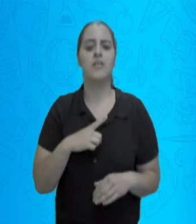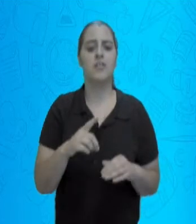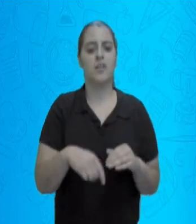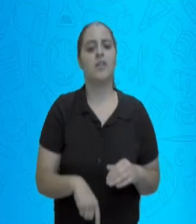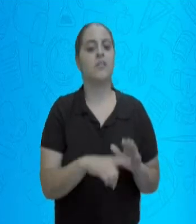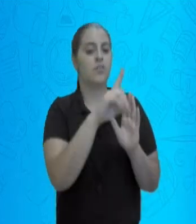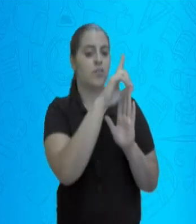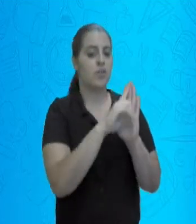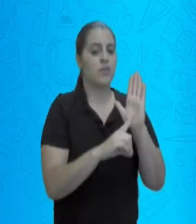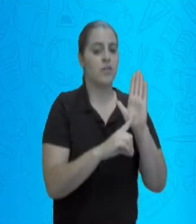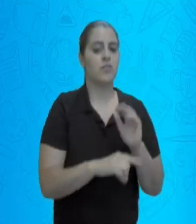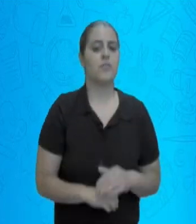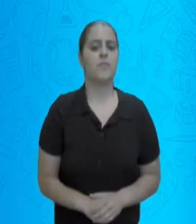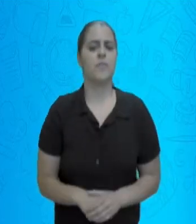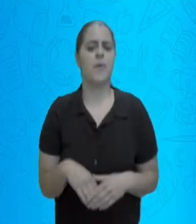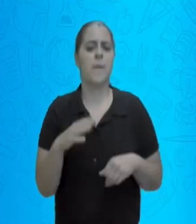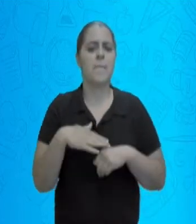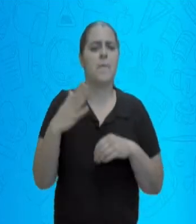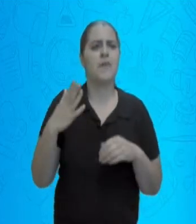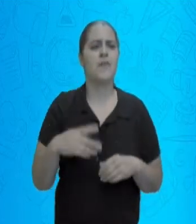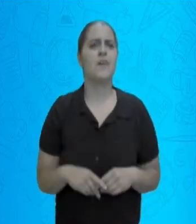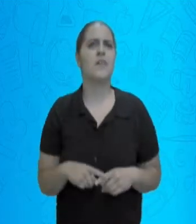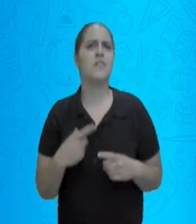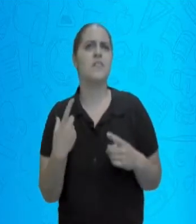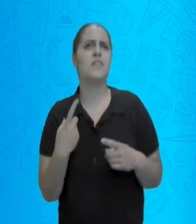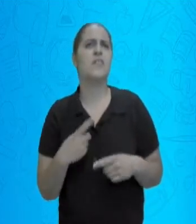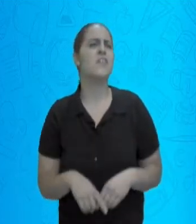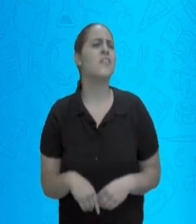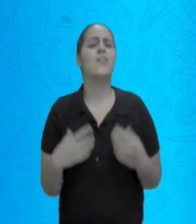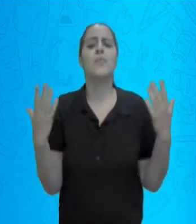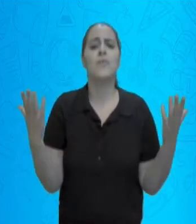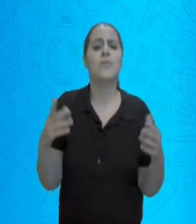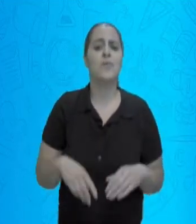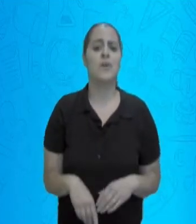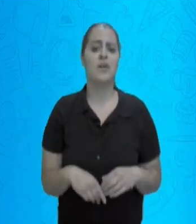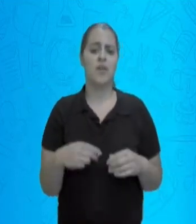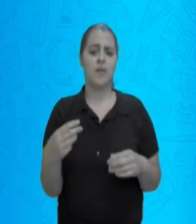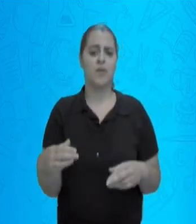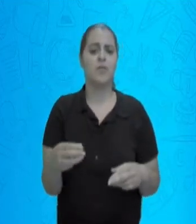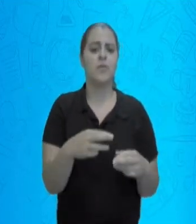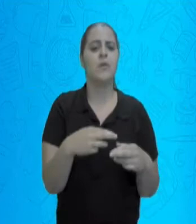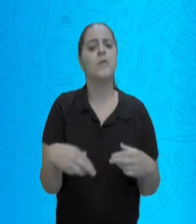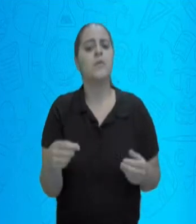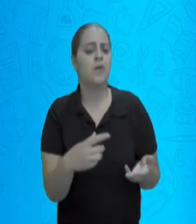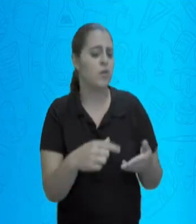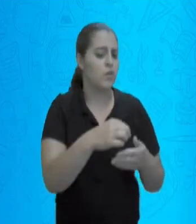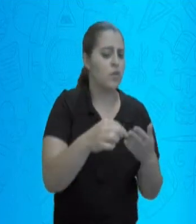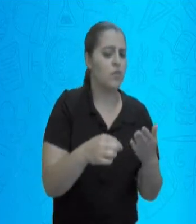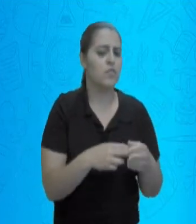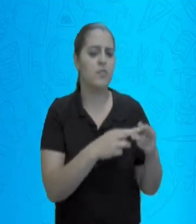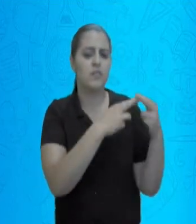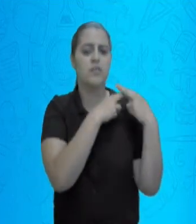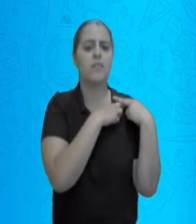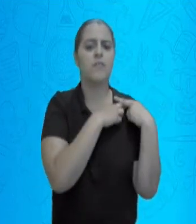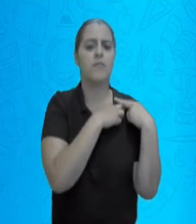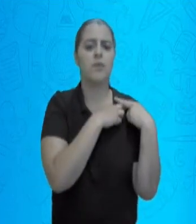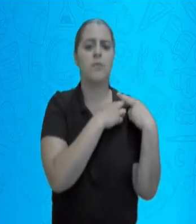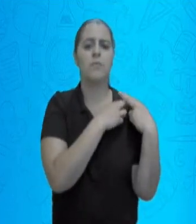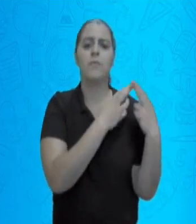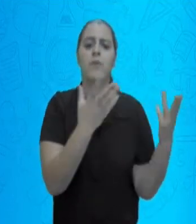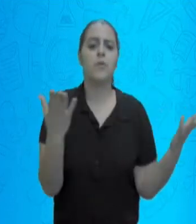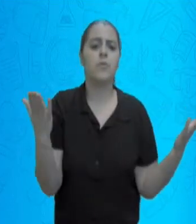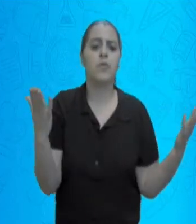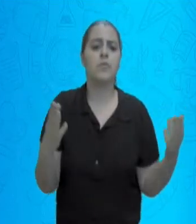direitos. Mas, e os deveres, quais são? Não é só direito, a gente também tem direito, mas a gente também